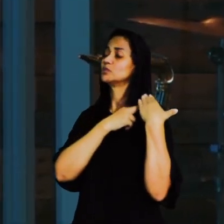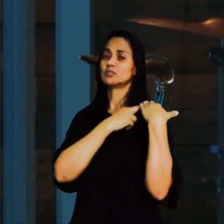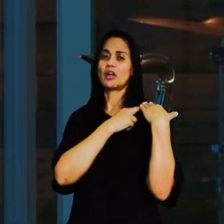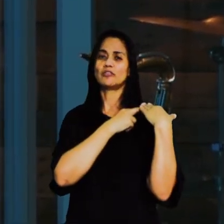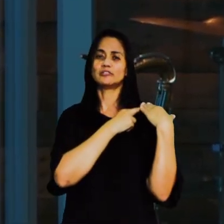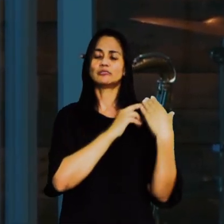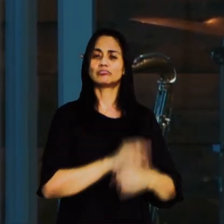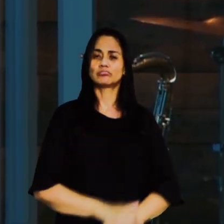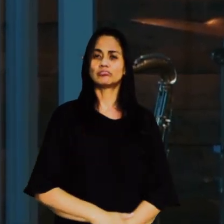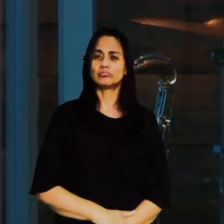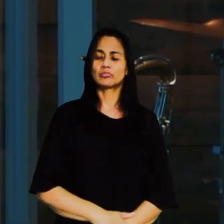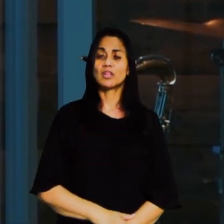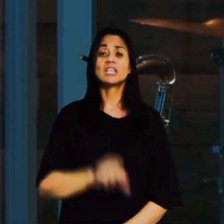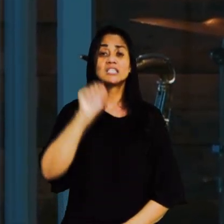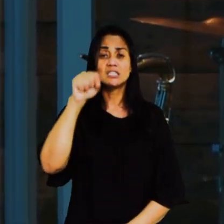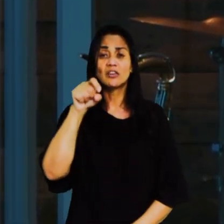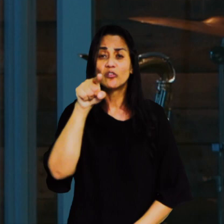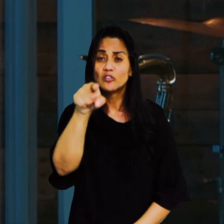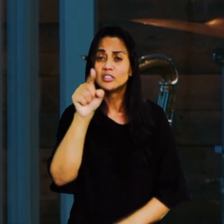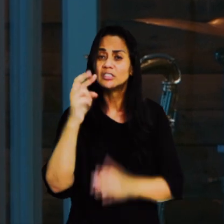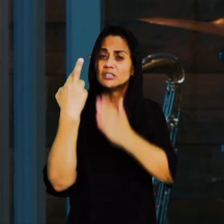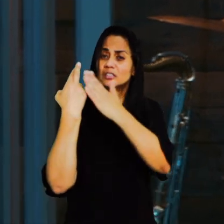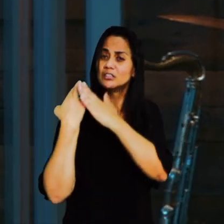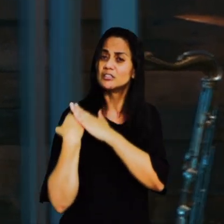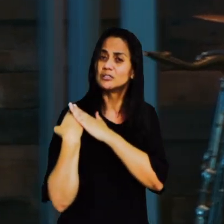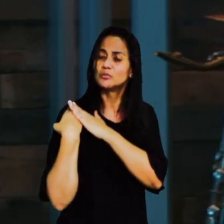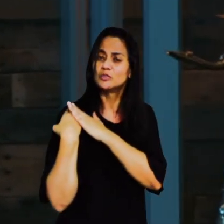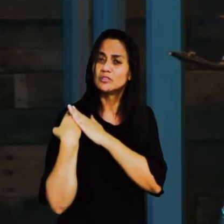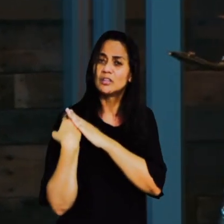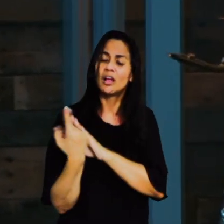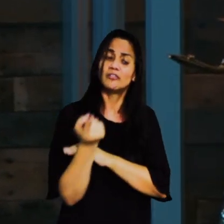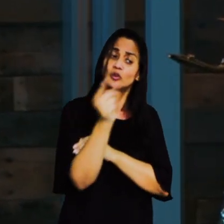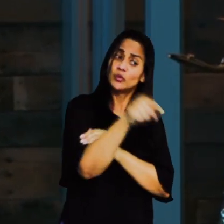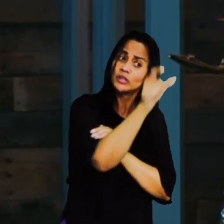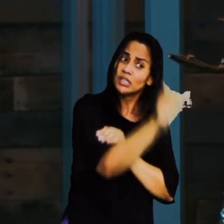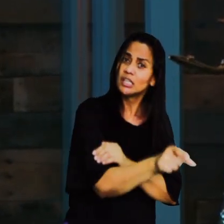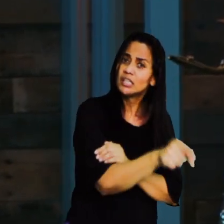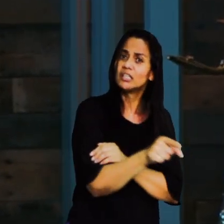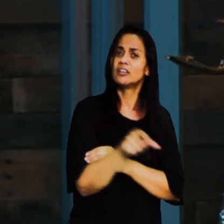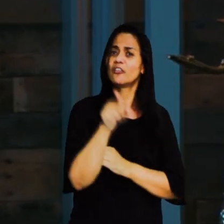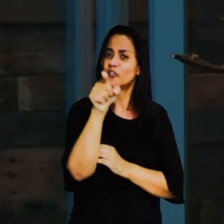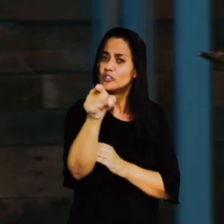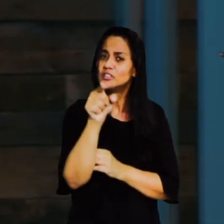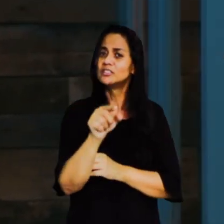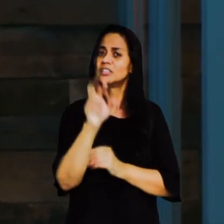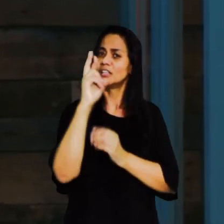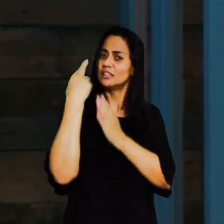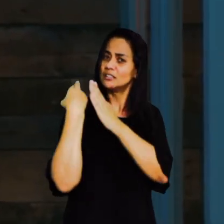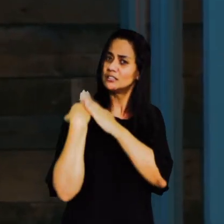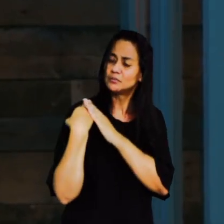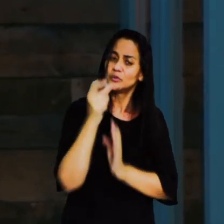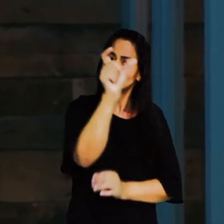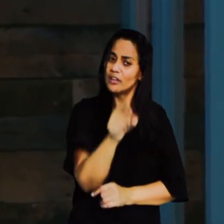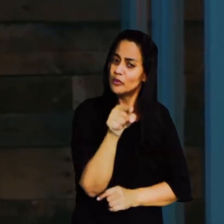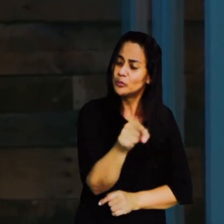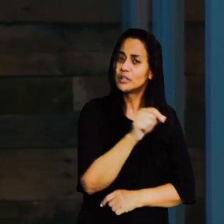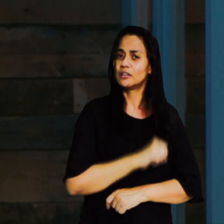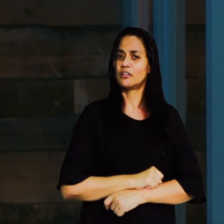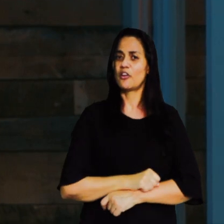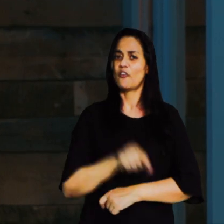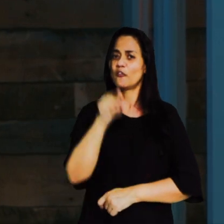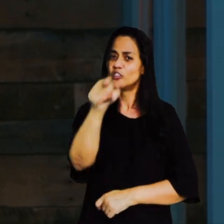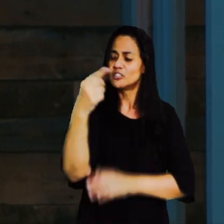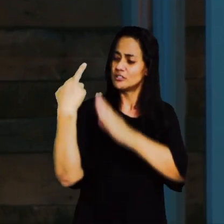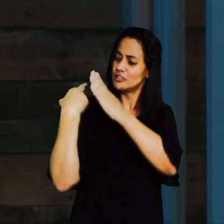é o guardador do Marcelo. Sim, Marcelo, você é o guardador do Davi. Sim, Davi, você é o guardador do Christian. Sim, Christian, você é o guardador